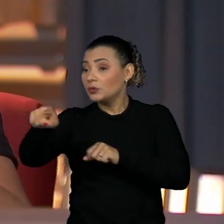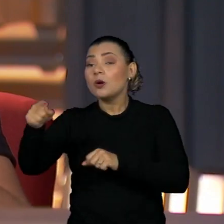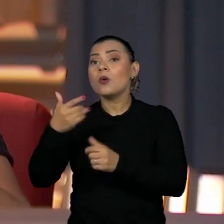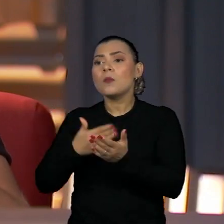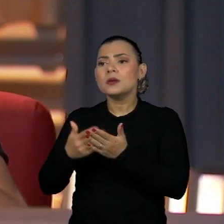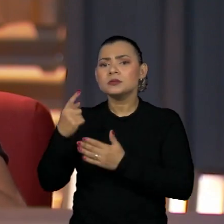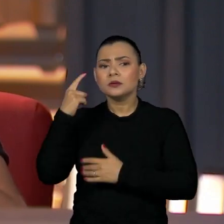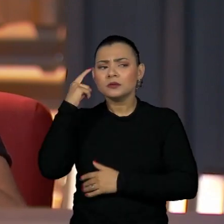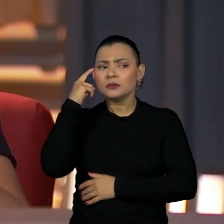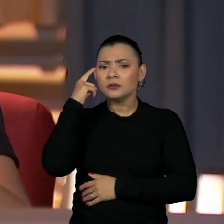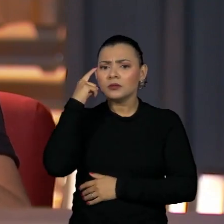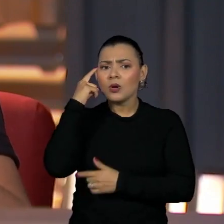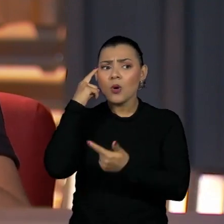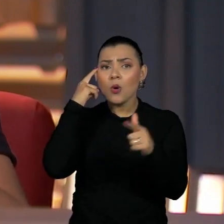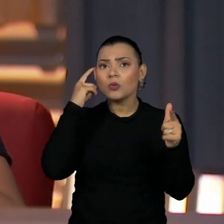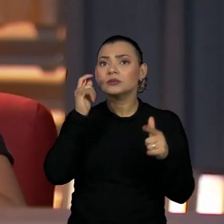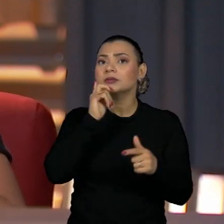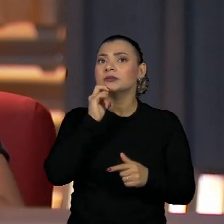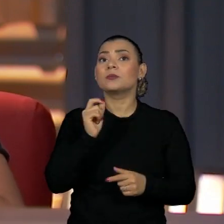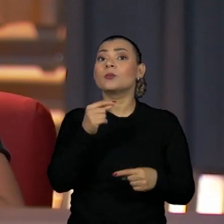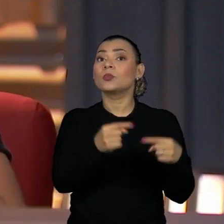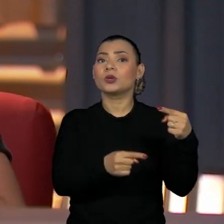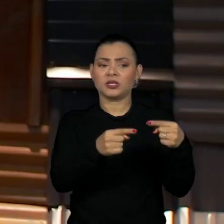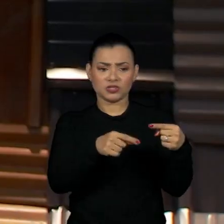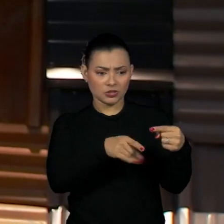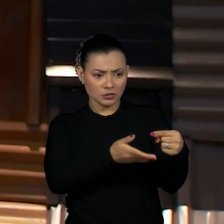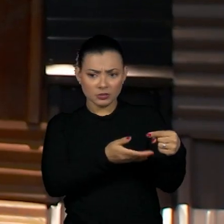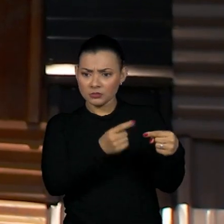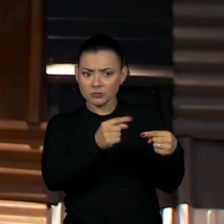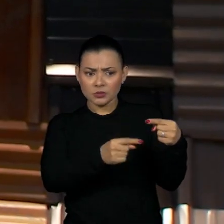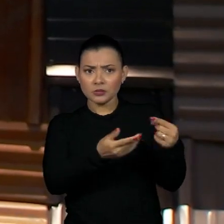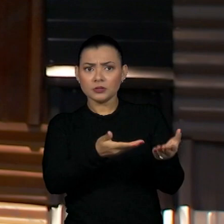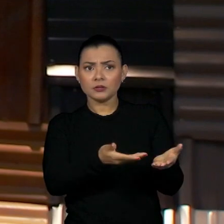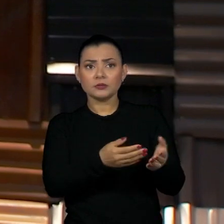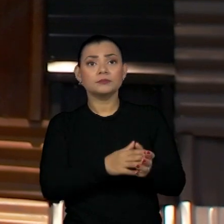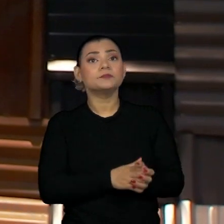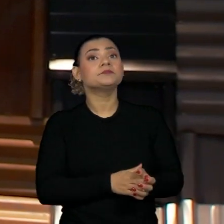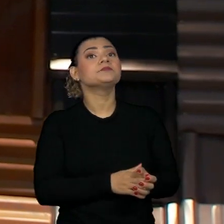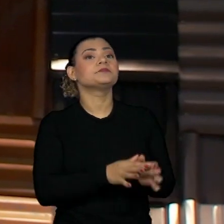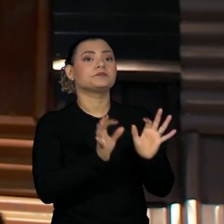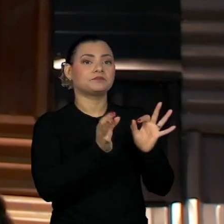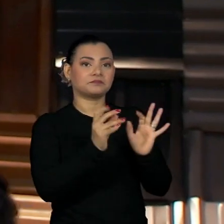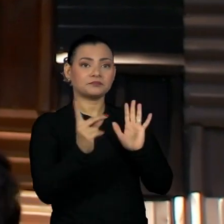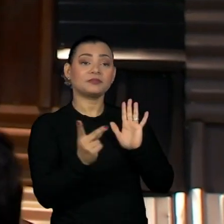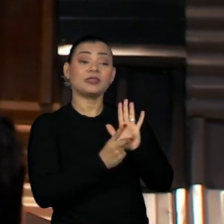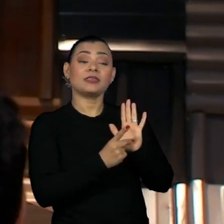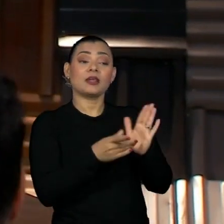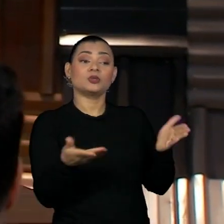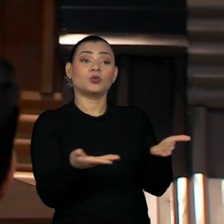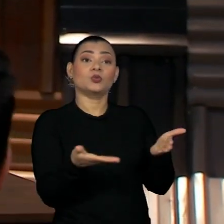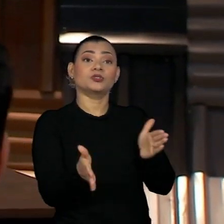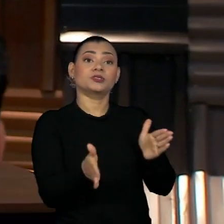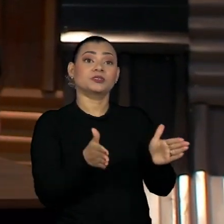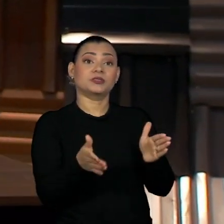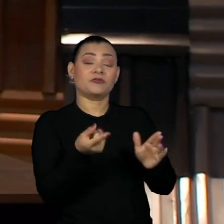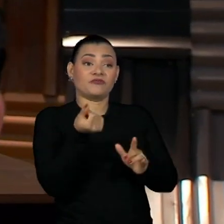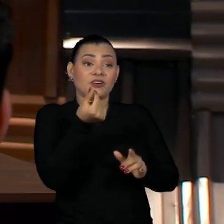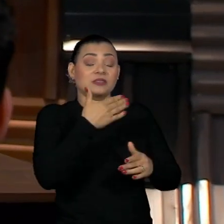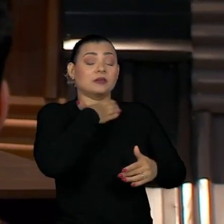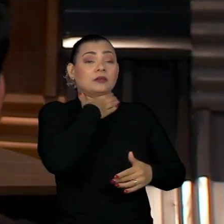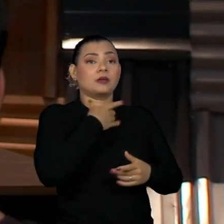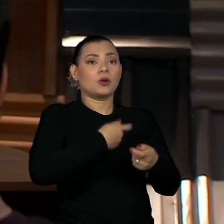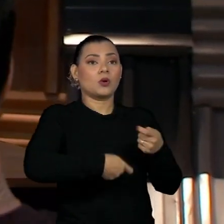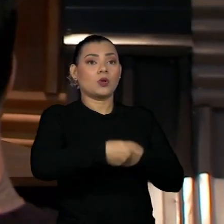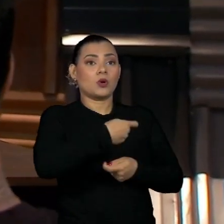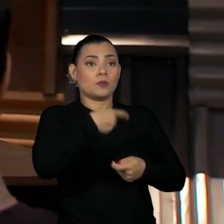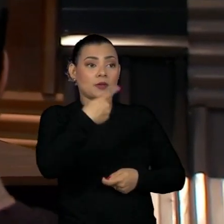questionar outras coisas, por exemplo, política. Ô Murilo, por conta da nossa realidade caótica, financeira,